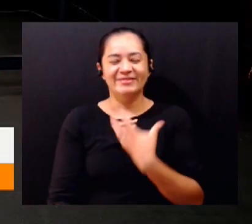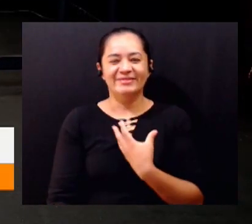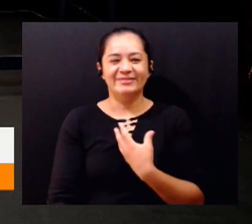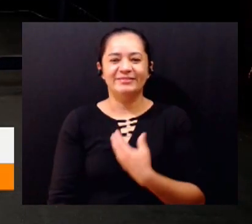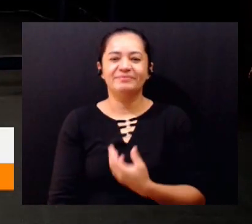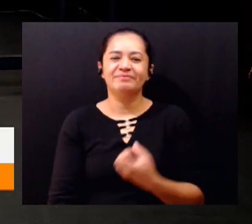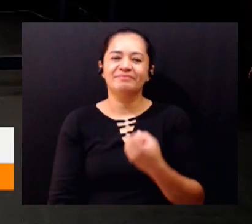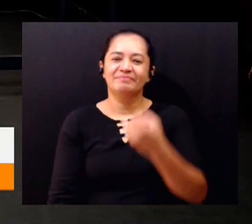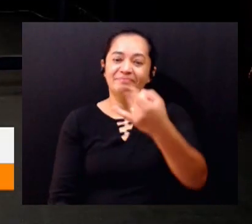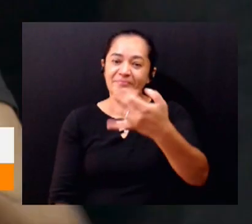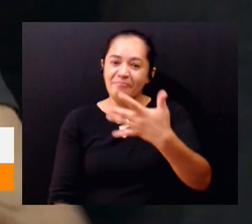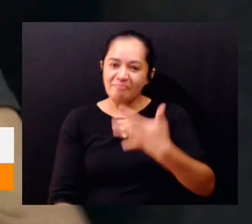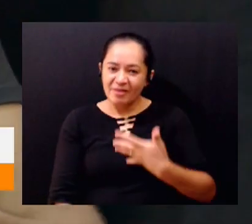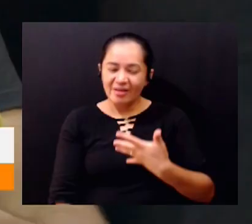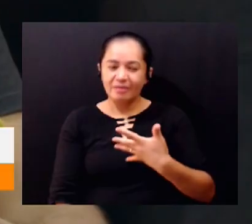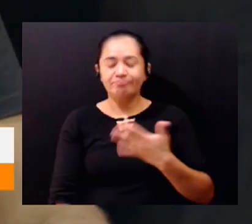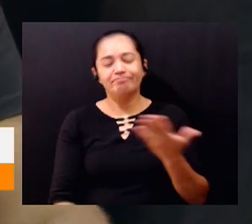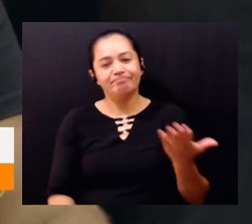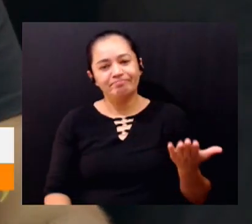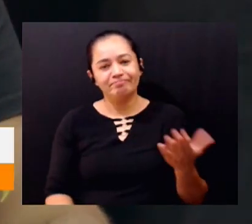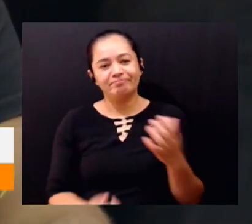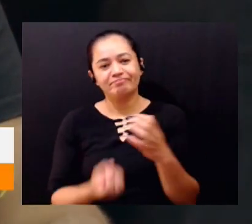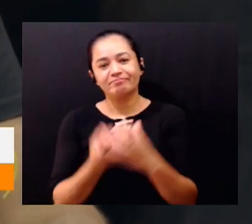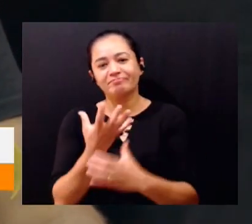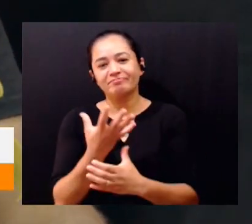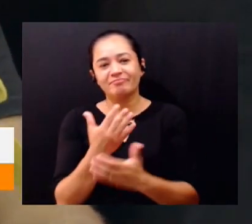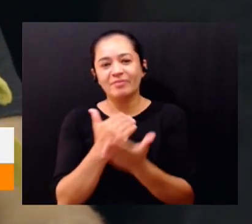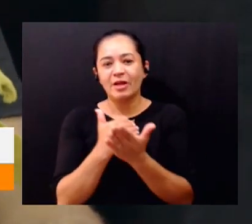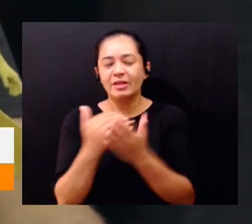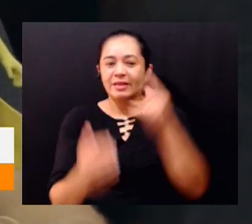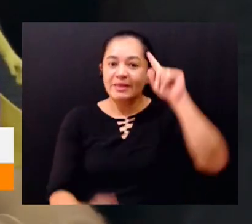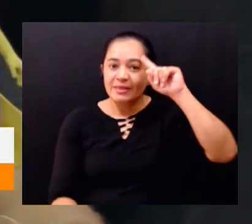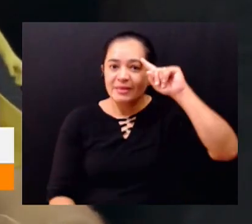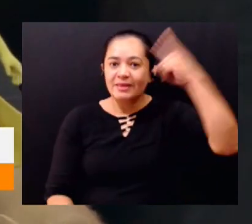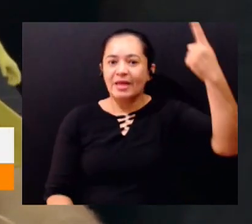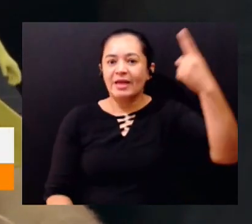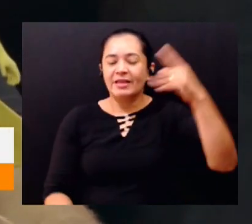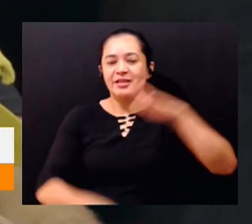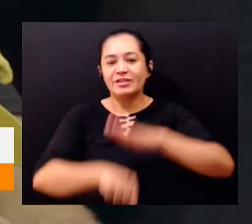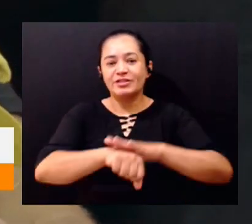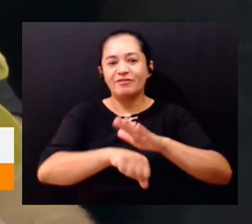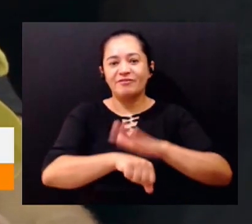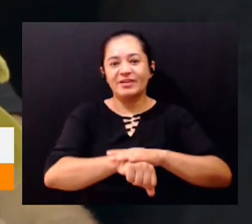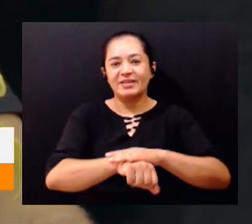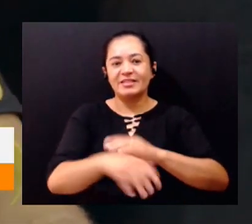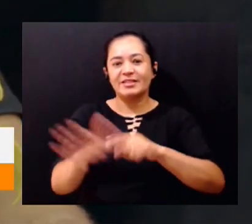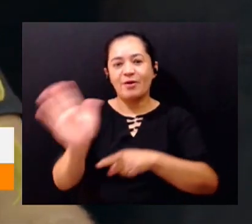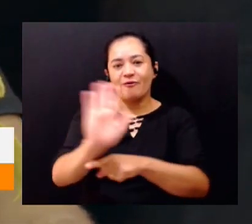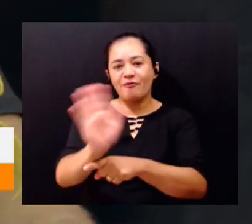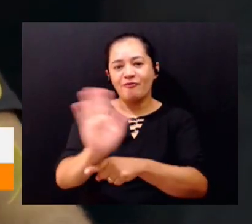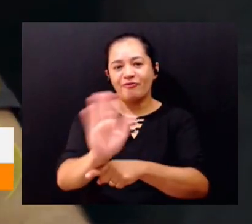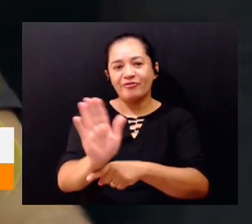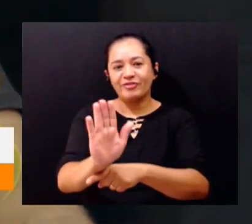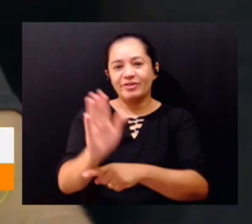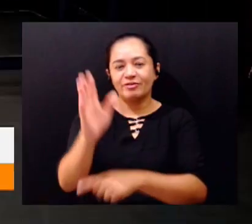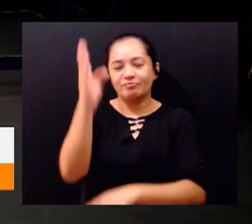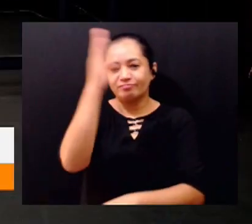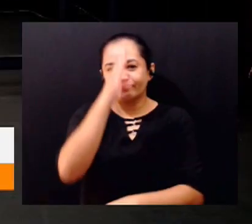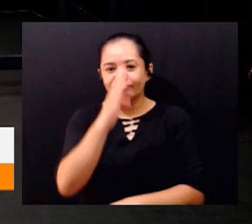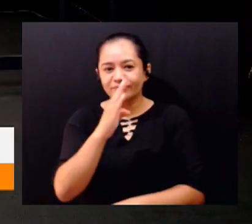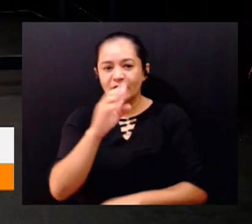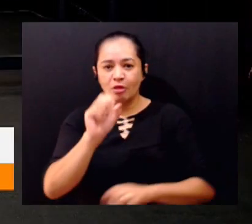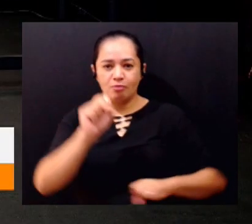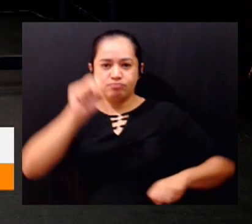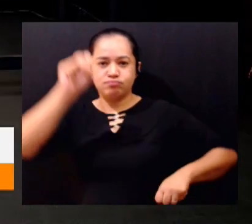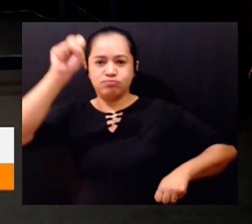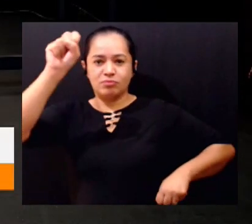do Capitão Sunguinha, na verdade, assim, inicialmente foi uma ideia de fazer um filme. A gente ia fazer um filme nacional e a ideia de fazer um super-herói, aquele símbolo do Superman,